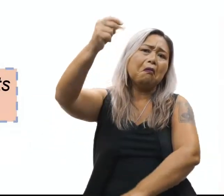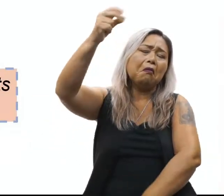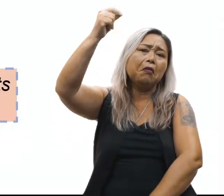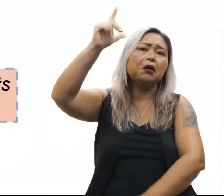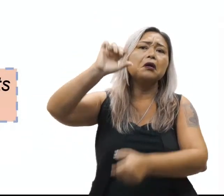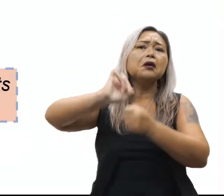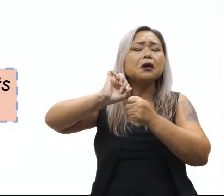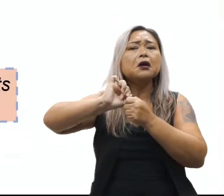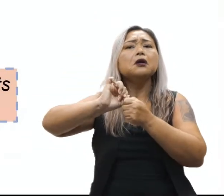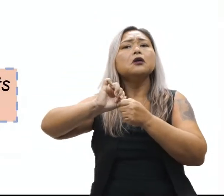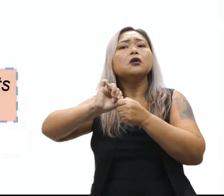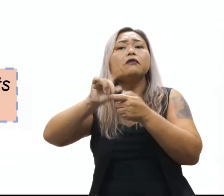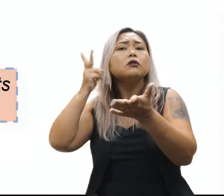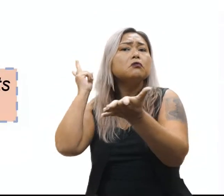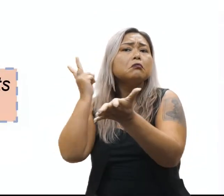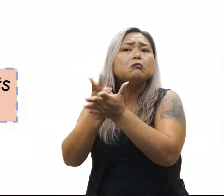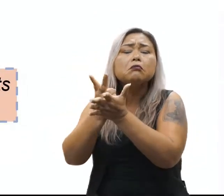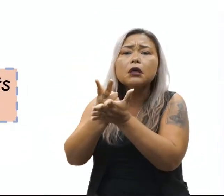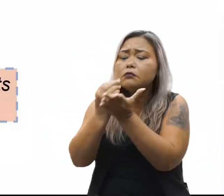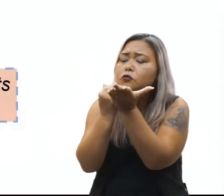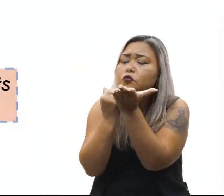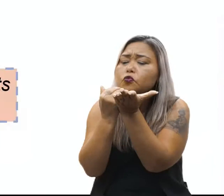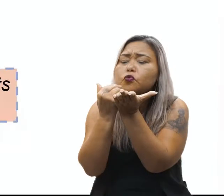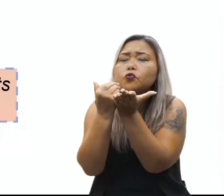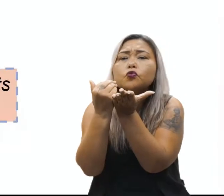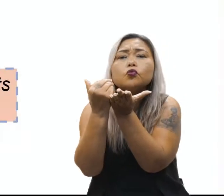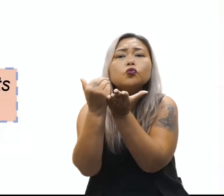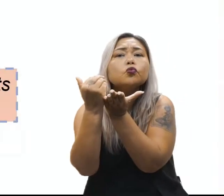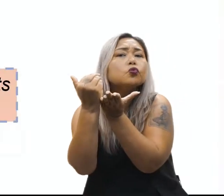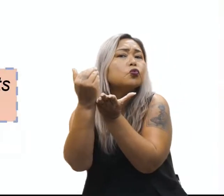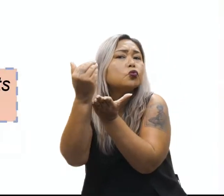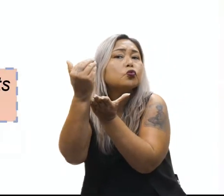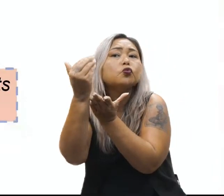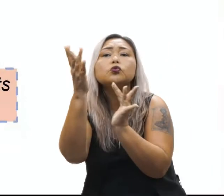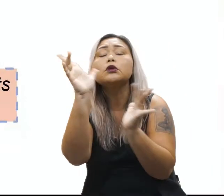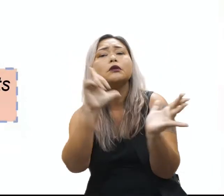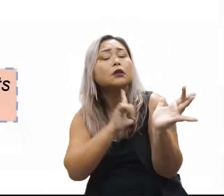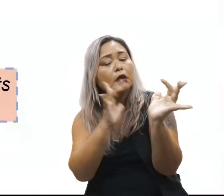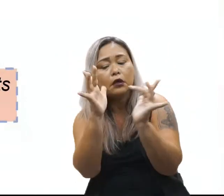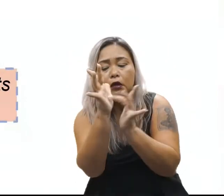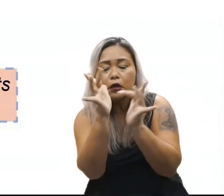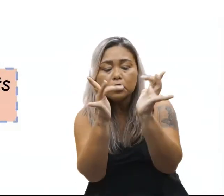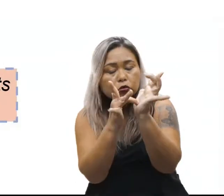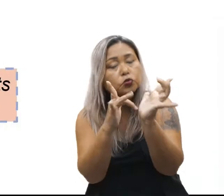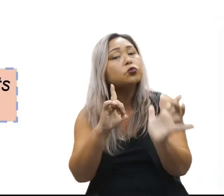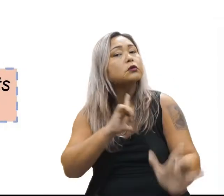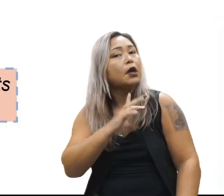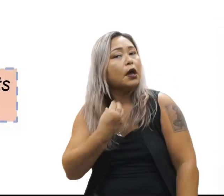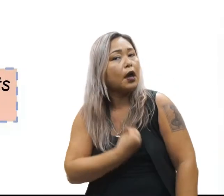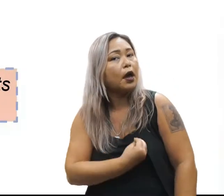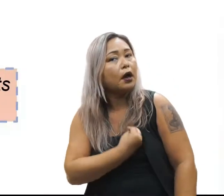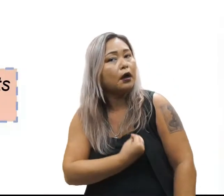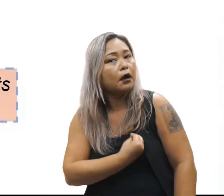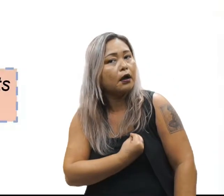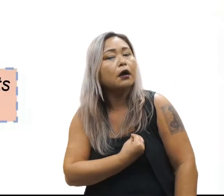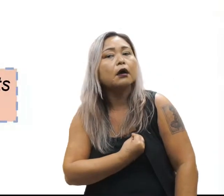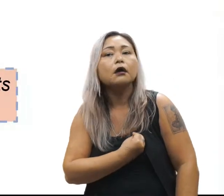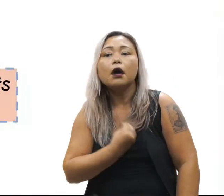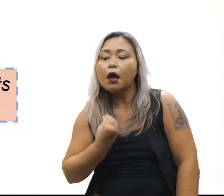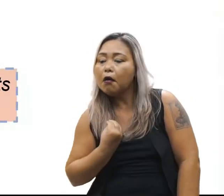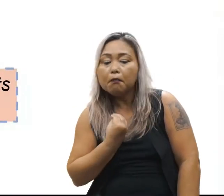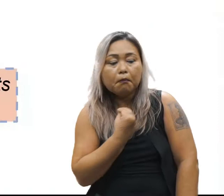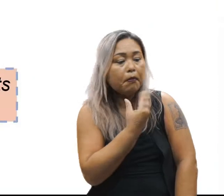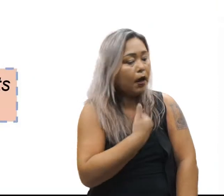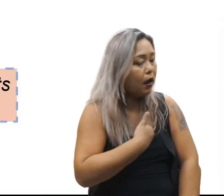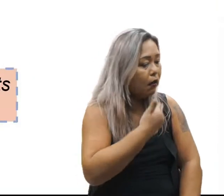mesmo berço, né? A gente tem, por exemplo, Jesus, a presença de Jesus para o islâmico